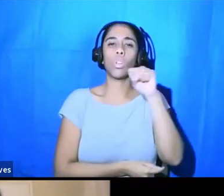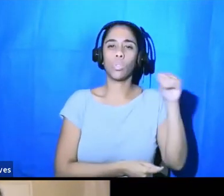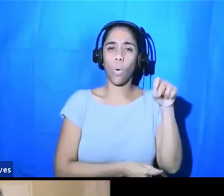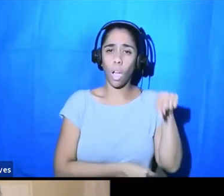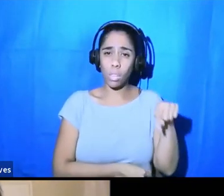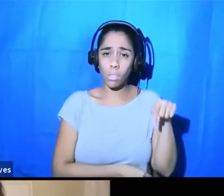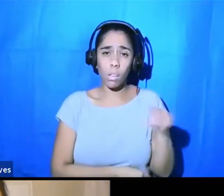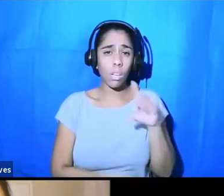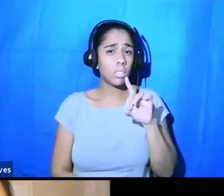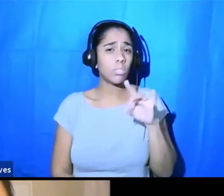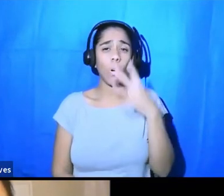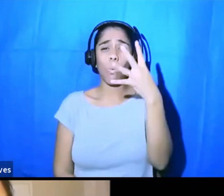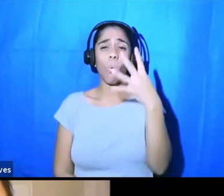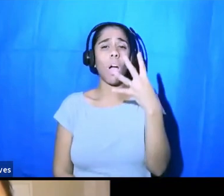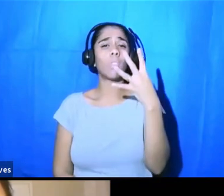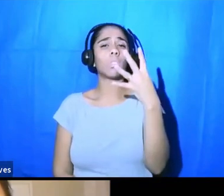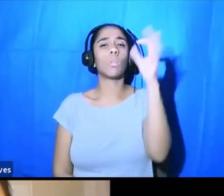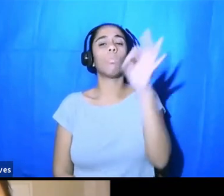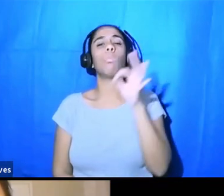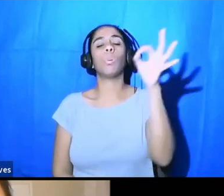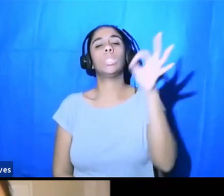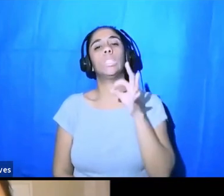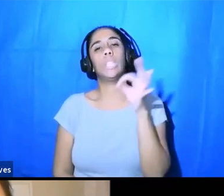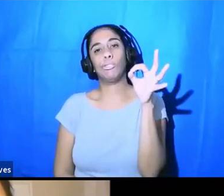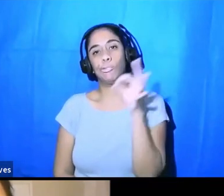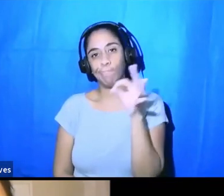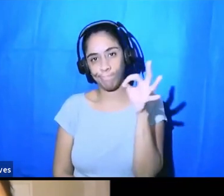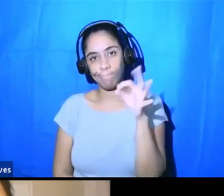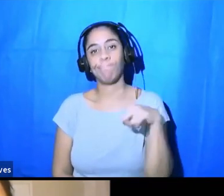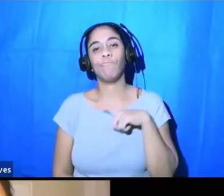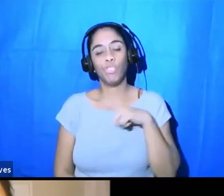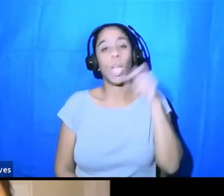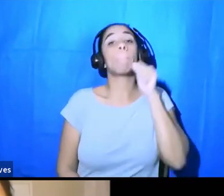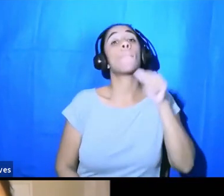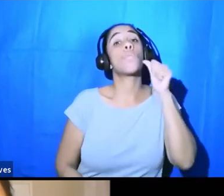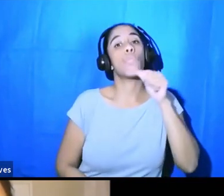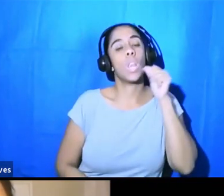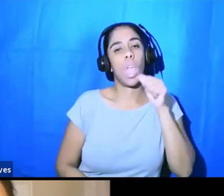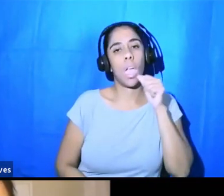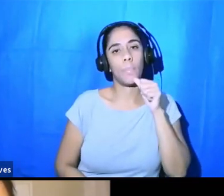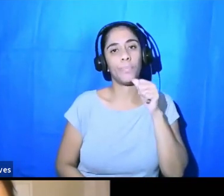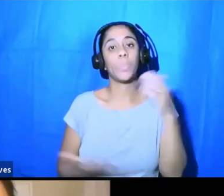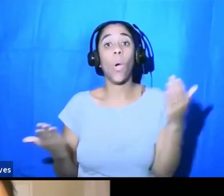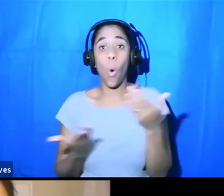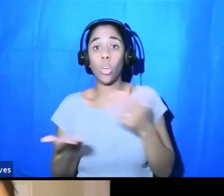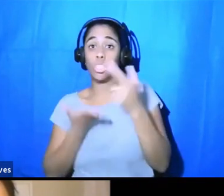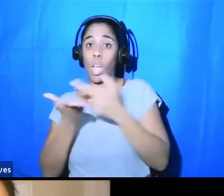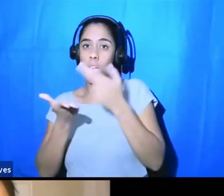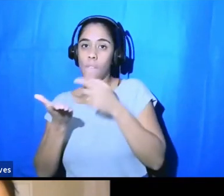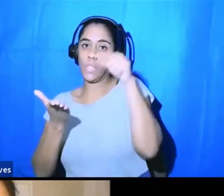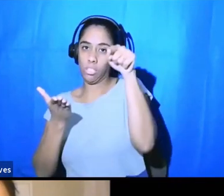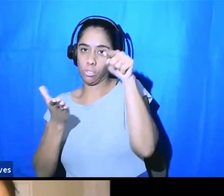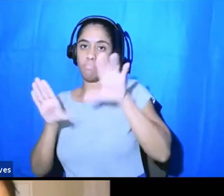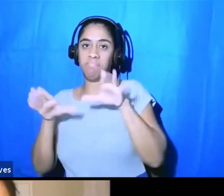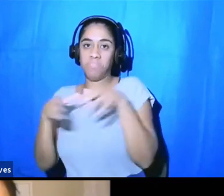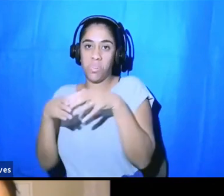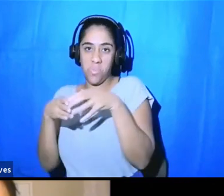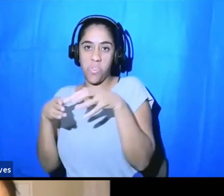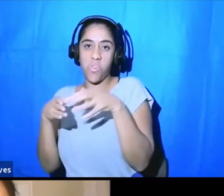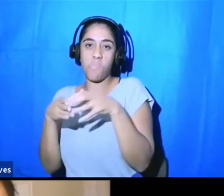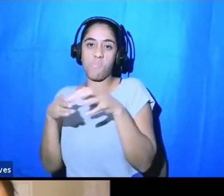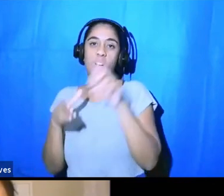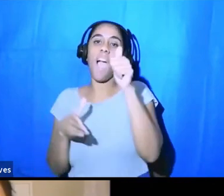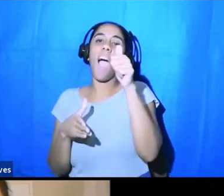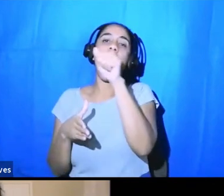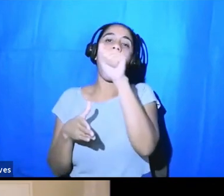acompanham o que acontece no Congresso em relação aos direitos das mulheres desde 2019, nesses últimos dois anos, a gente sabe que a gente tem um